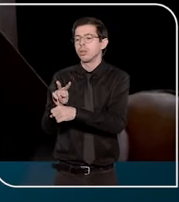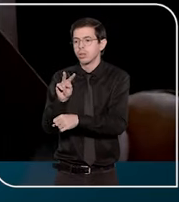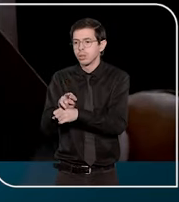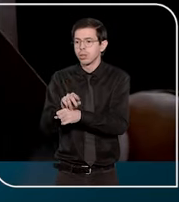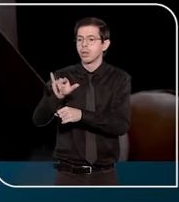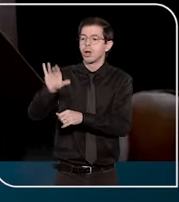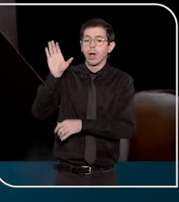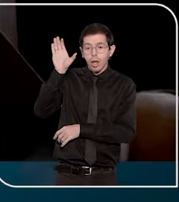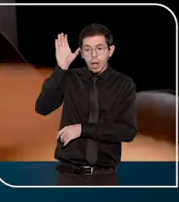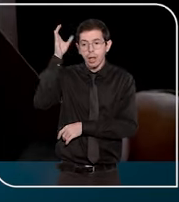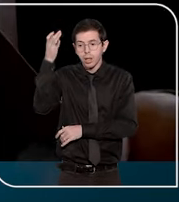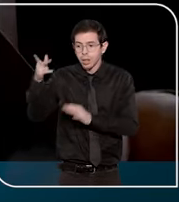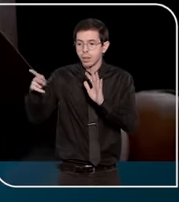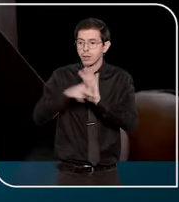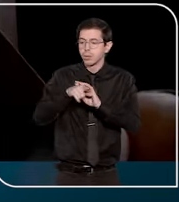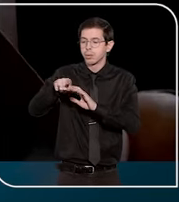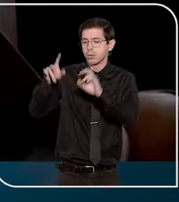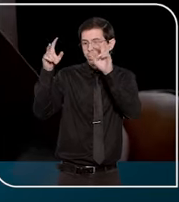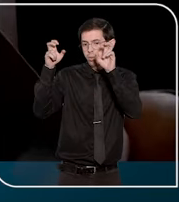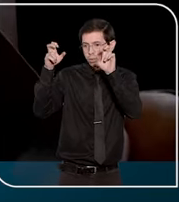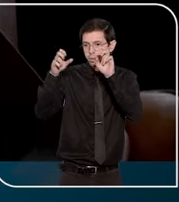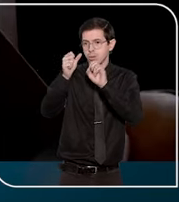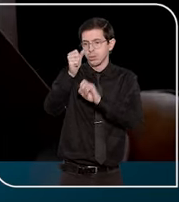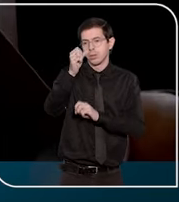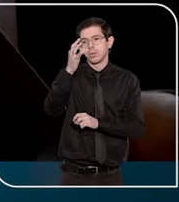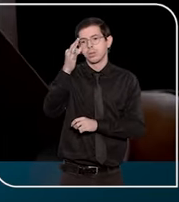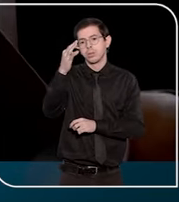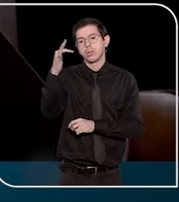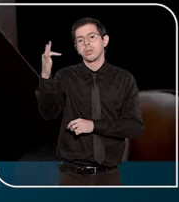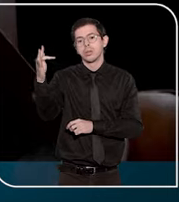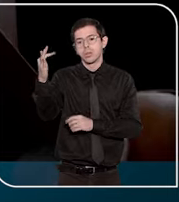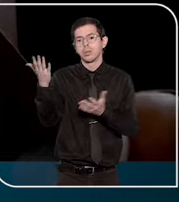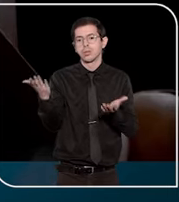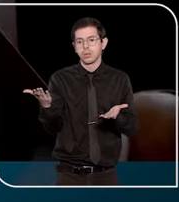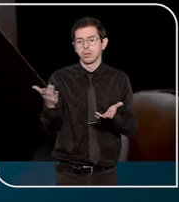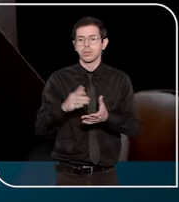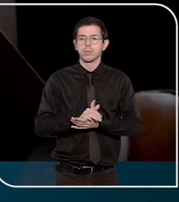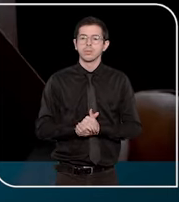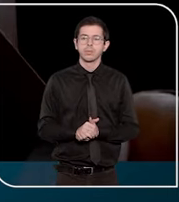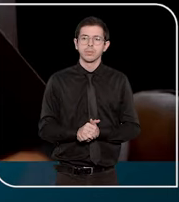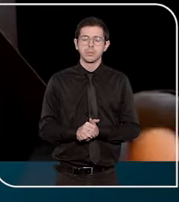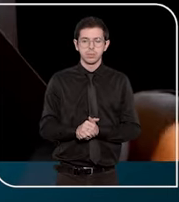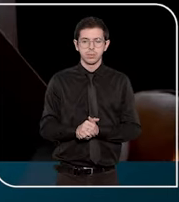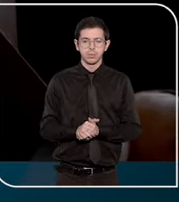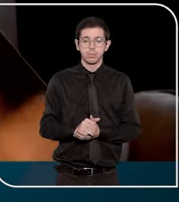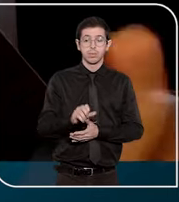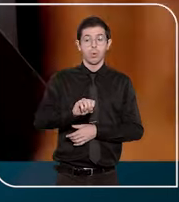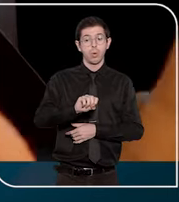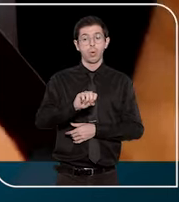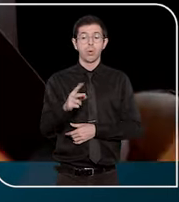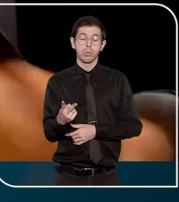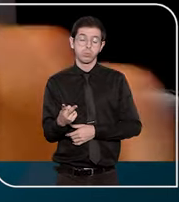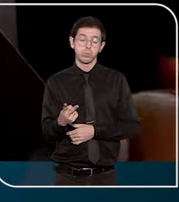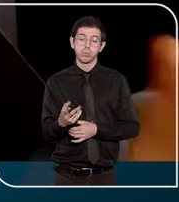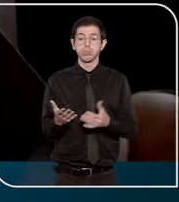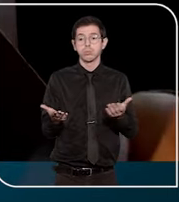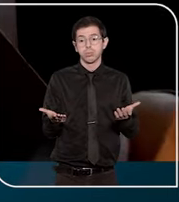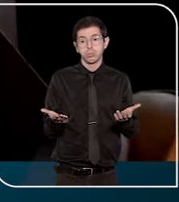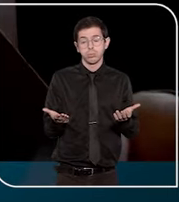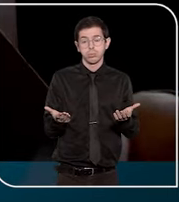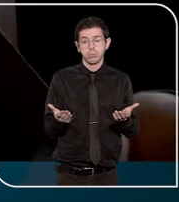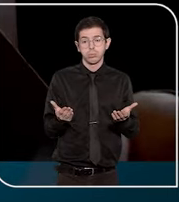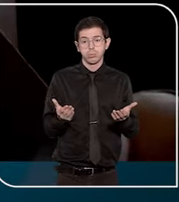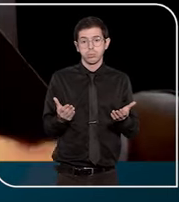a definição desse tema pelo Supremo Tribunal Federal. Ou, basicamente, em linhas